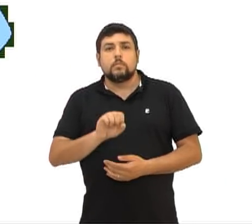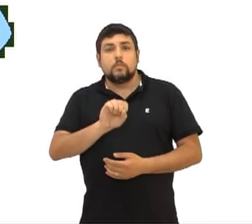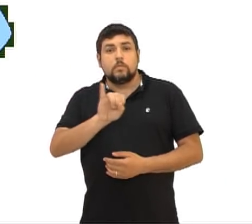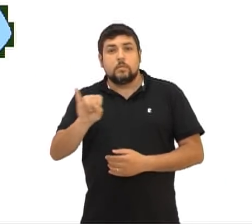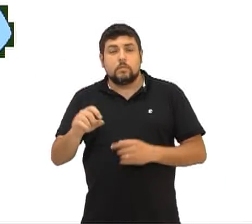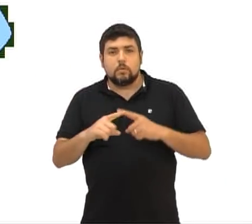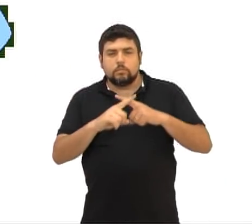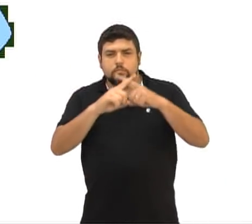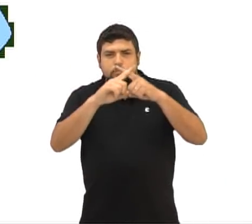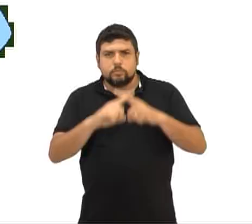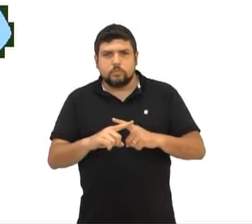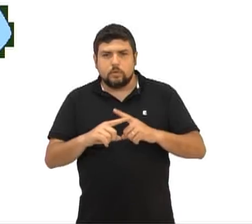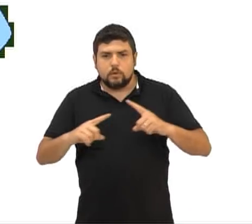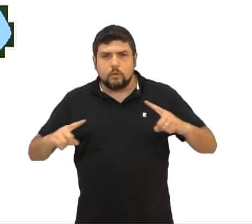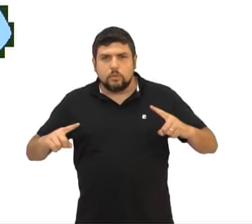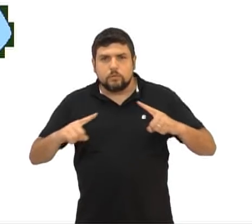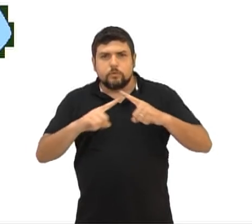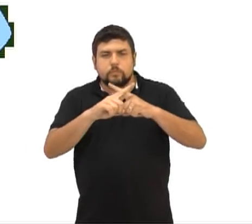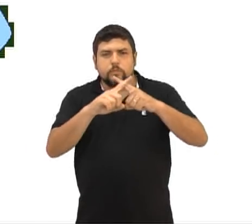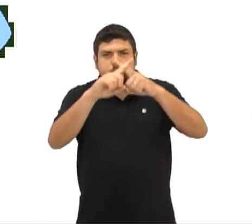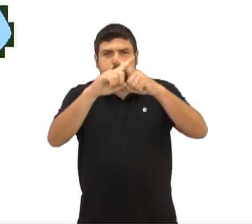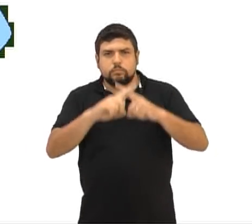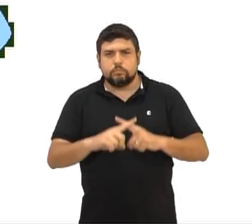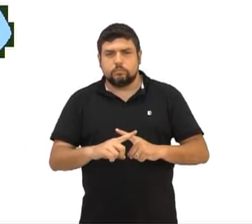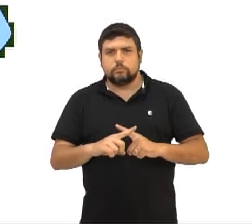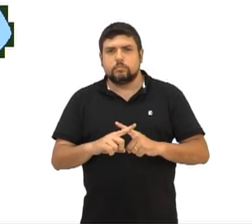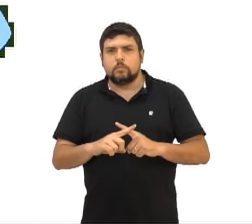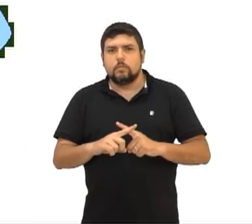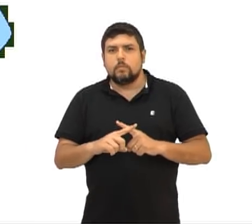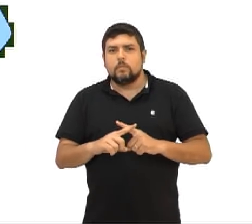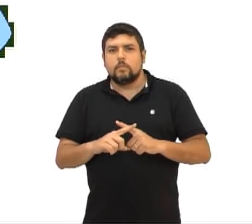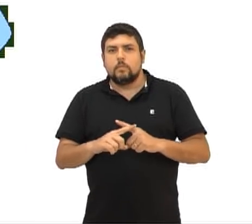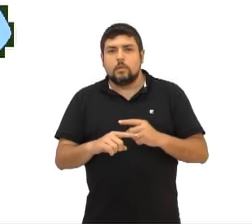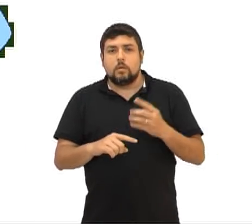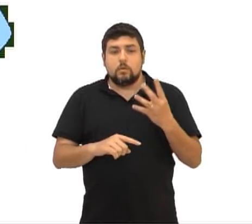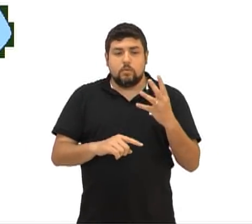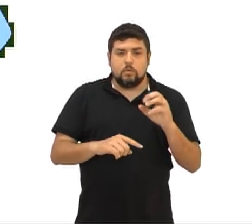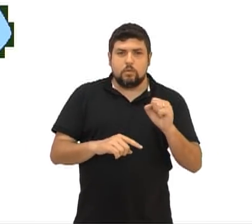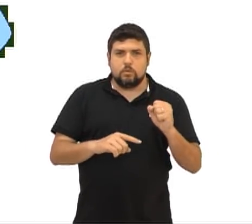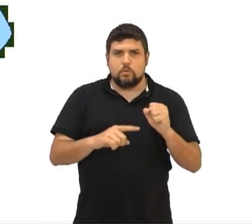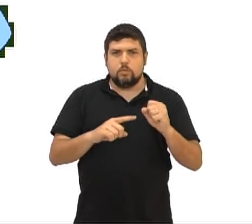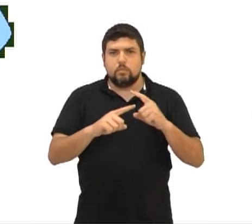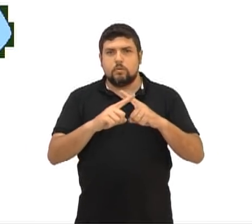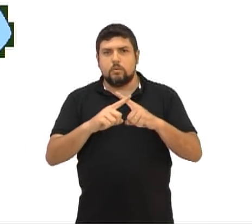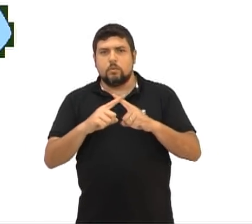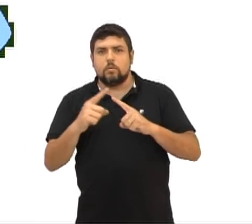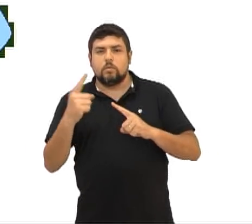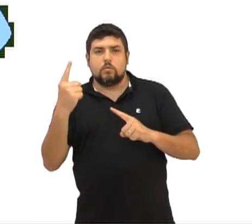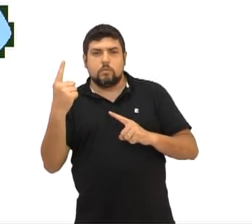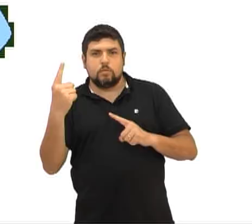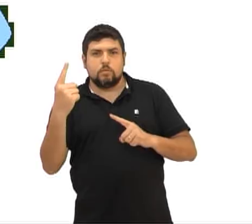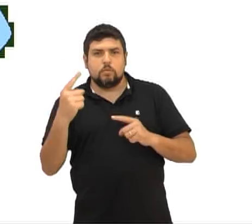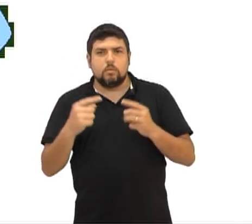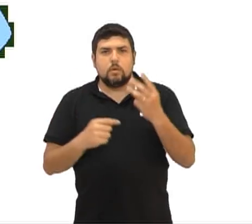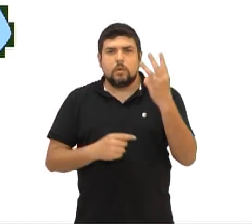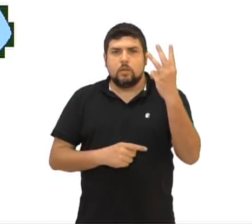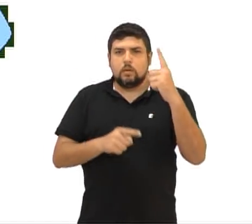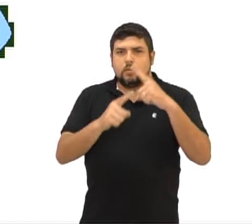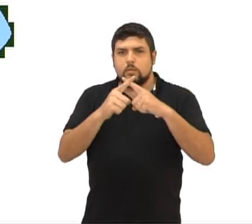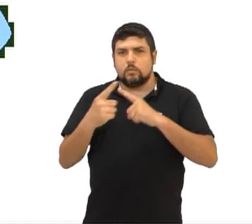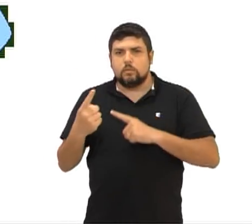cruz, você vai multiplicar, como ele orientou ali, 48 por 1 e 3 por